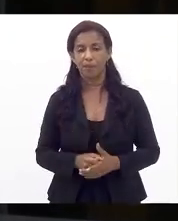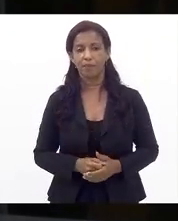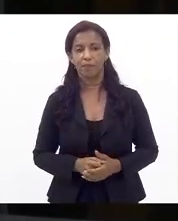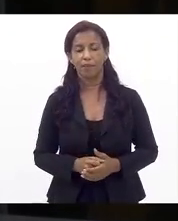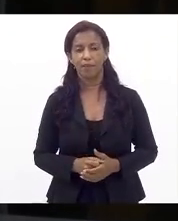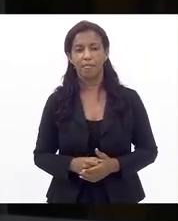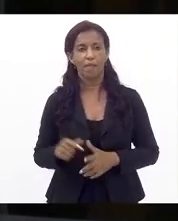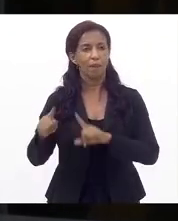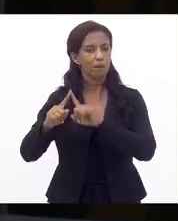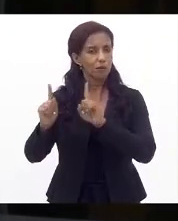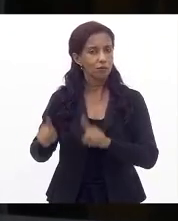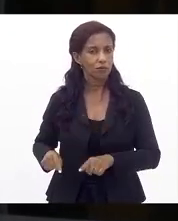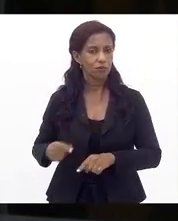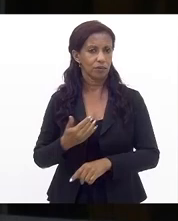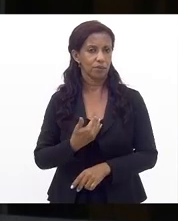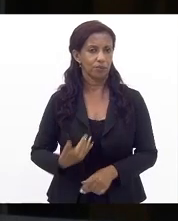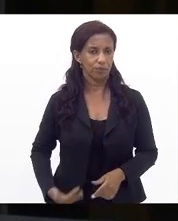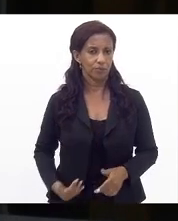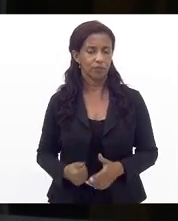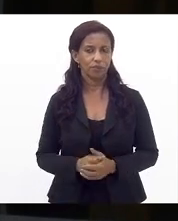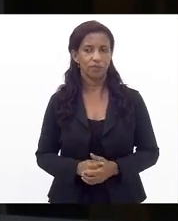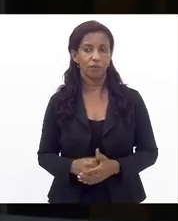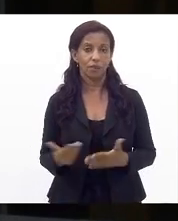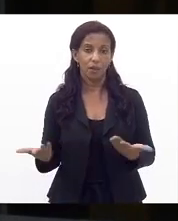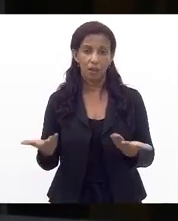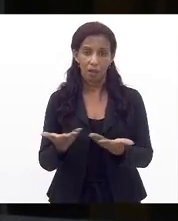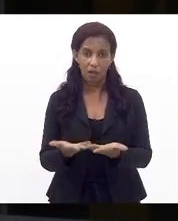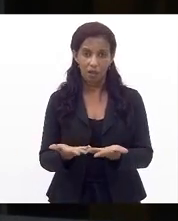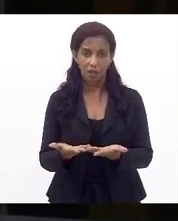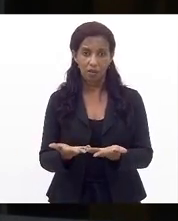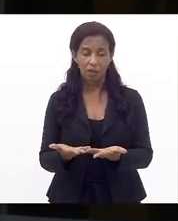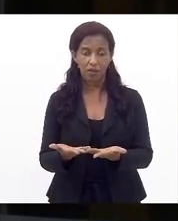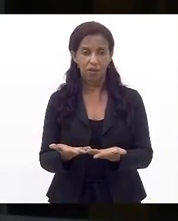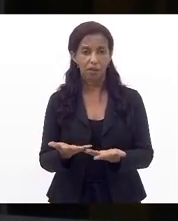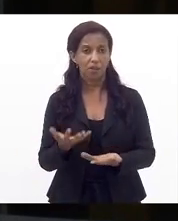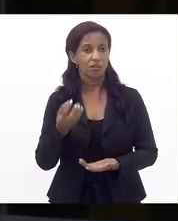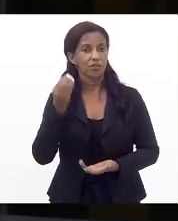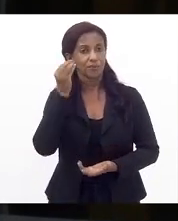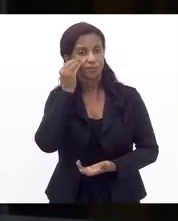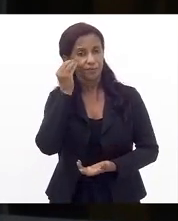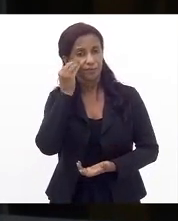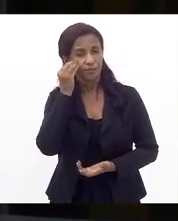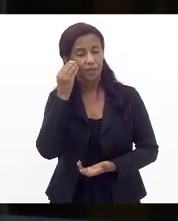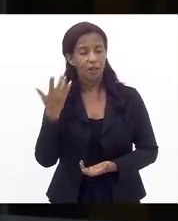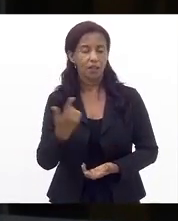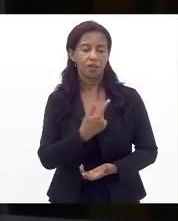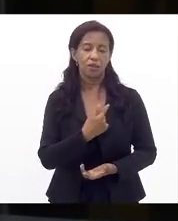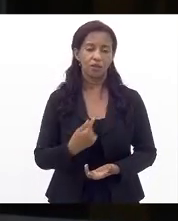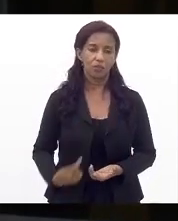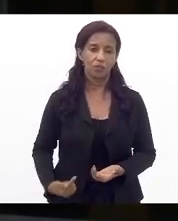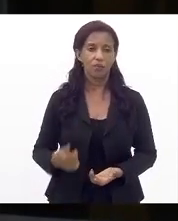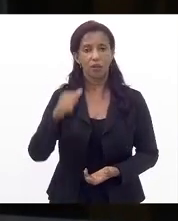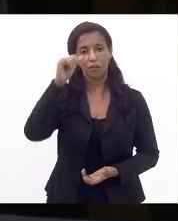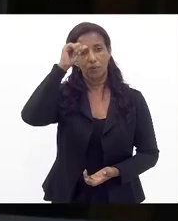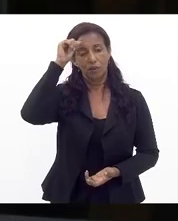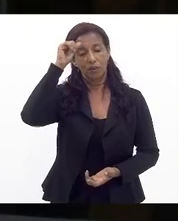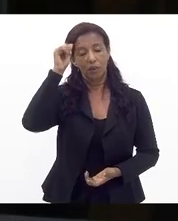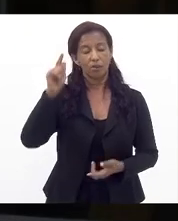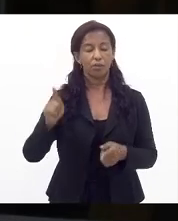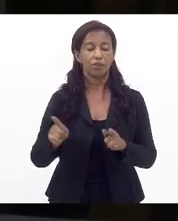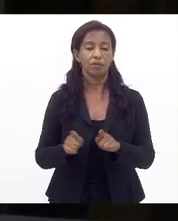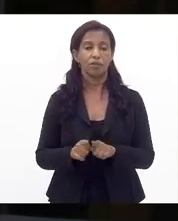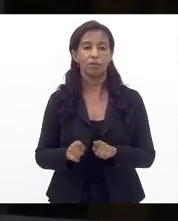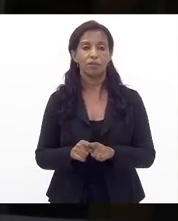para os servidores E é assim que a gente tem feito e assim que o governador o Cláudio Castro